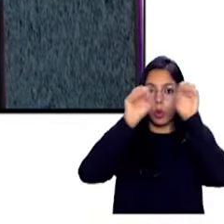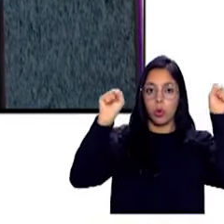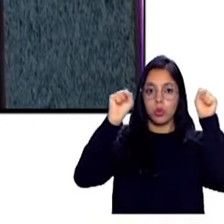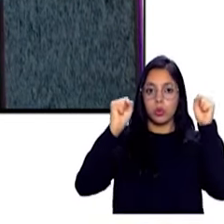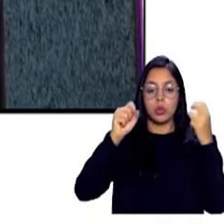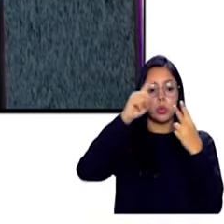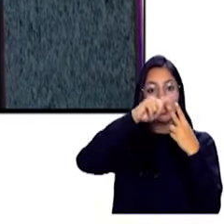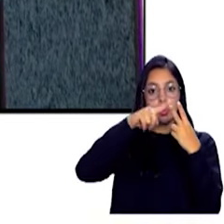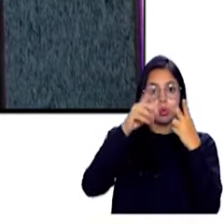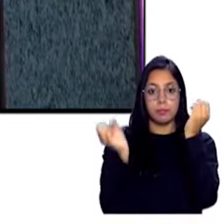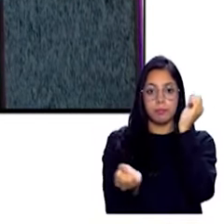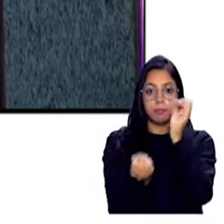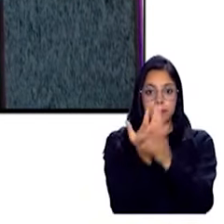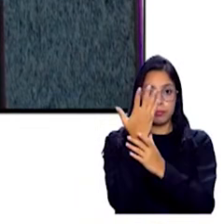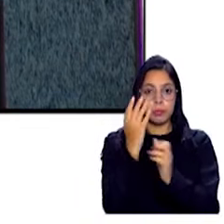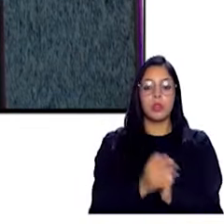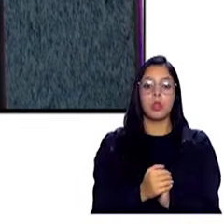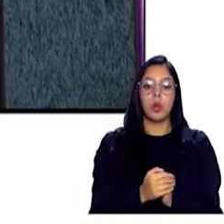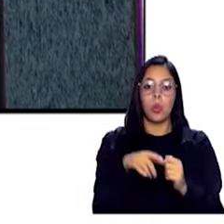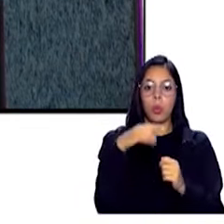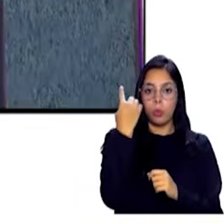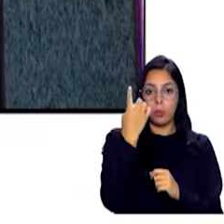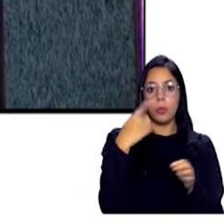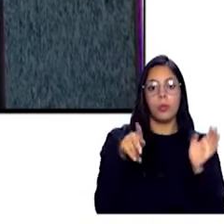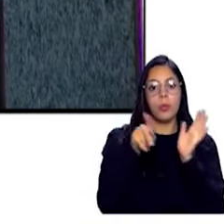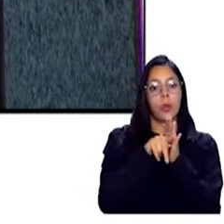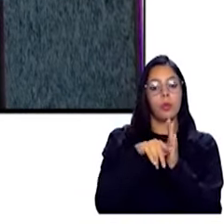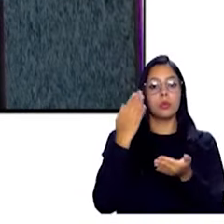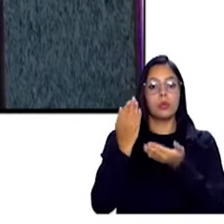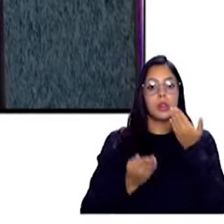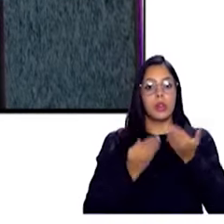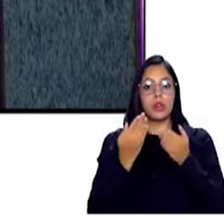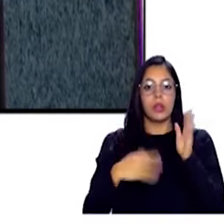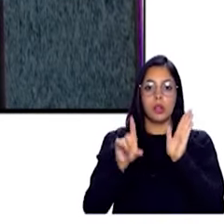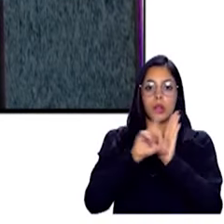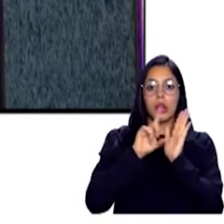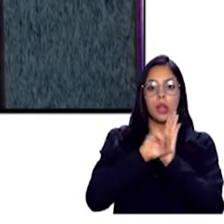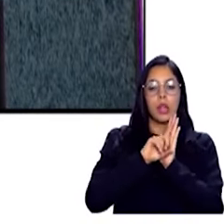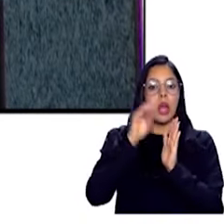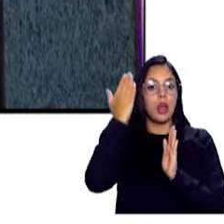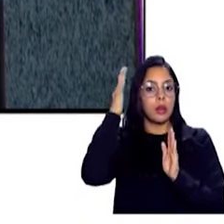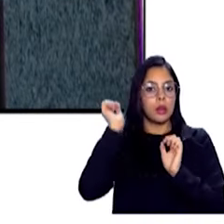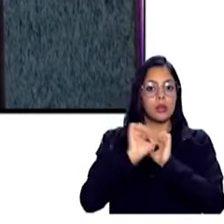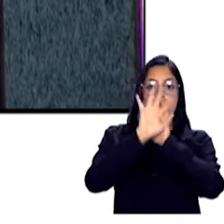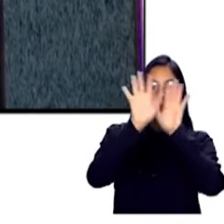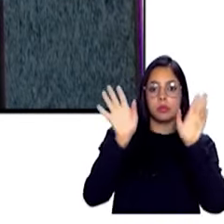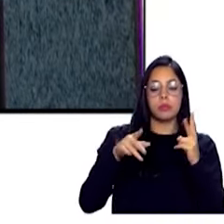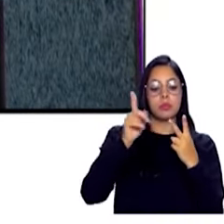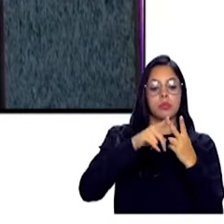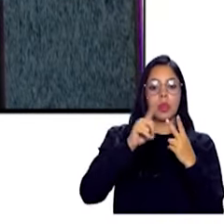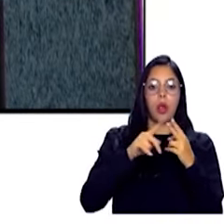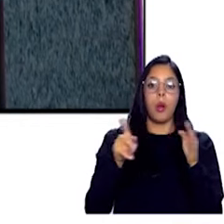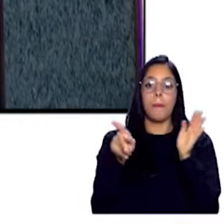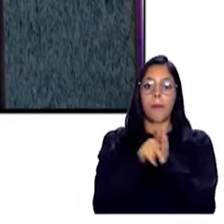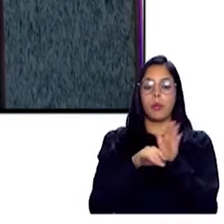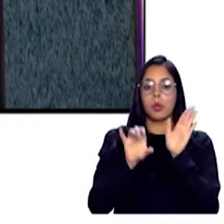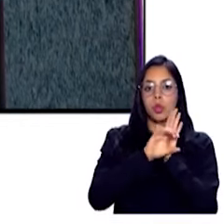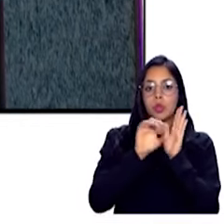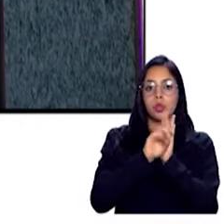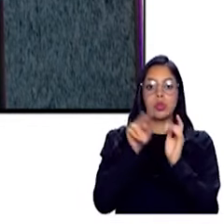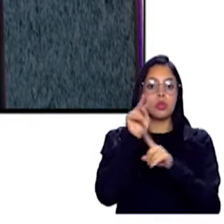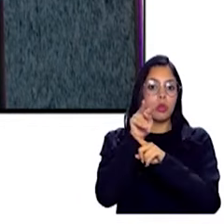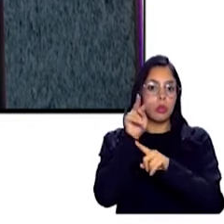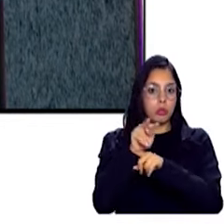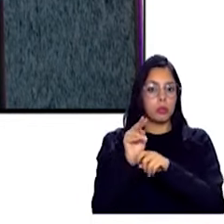cortes uma para tratar da interpretação da Lei e outra para tratar da tutela da Constituição é